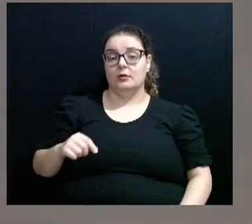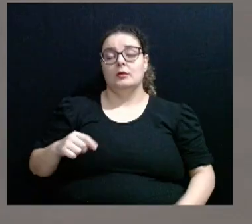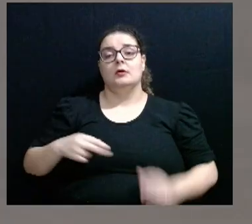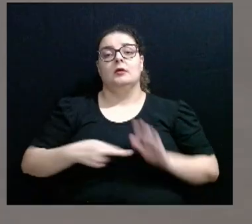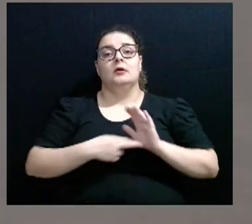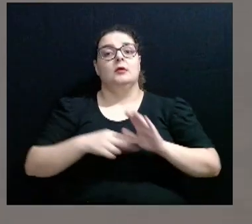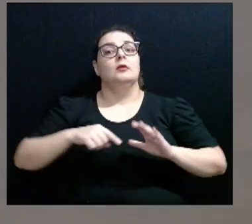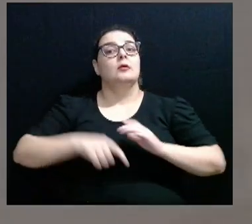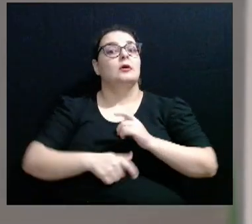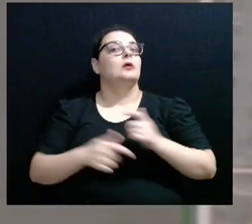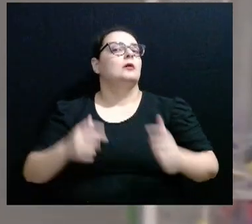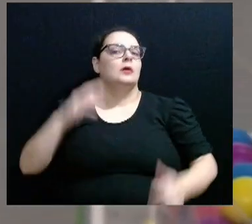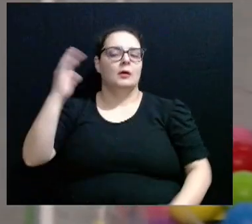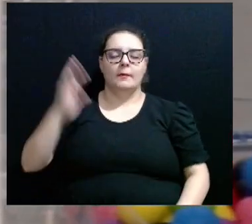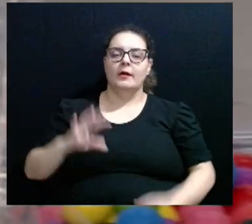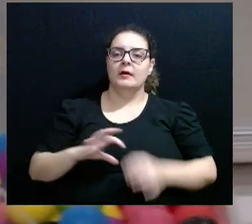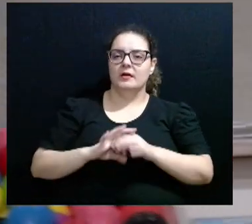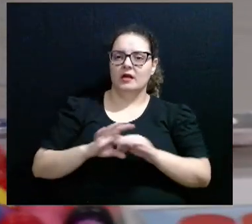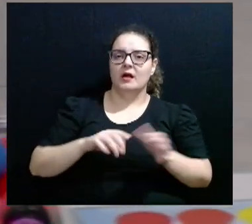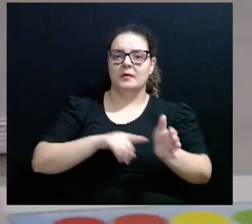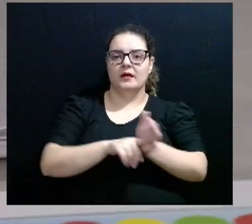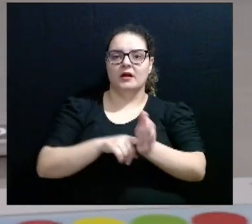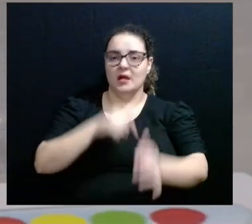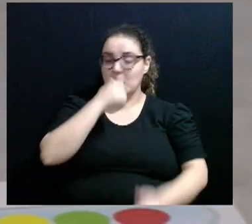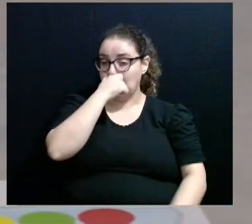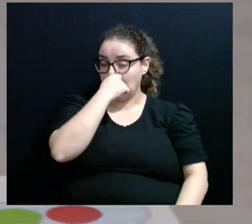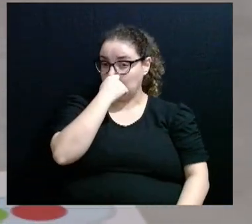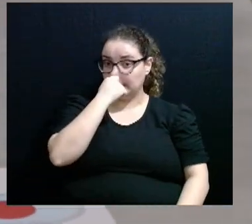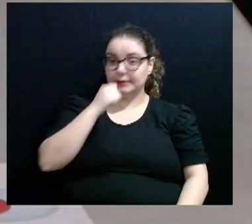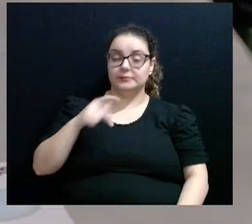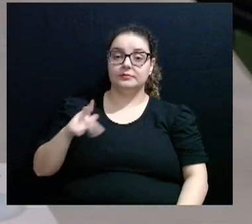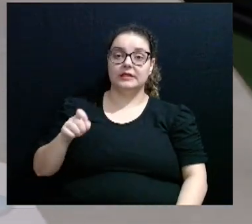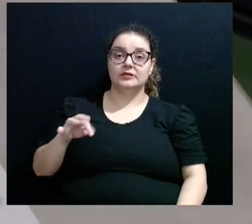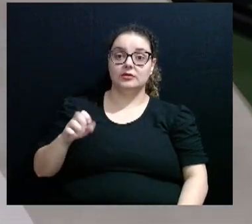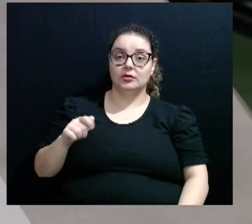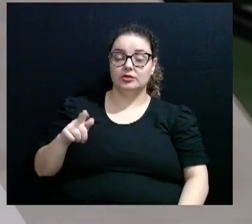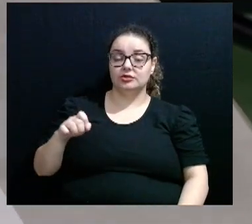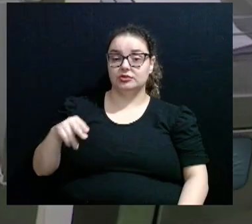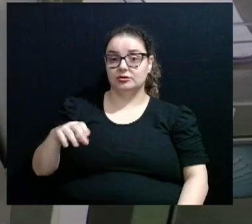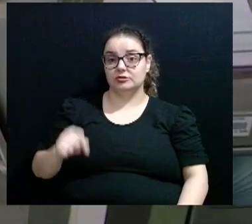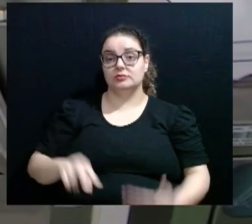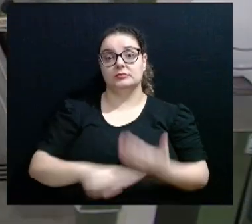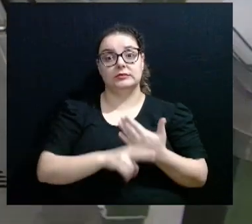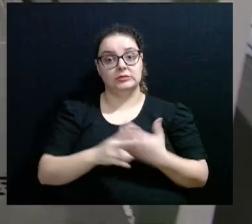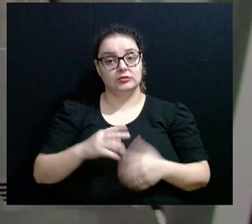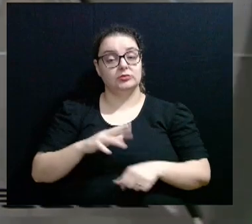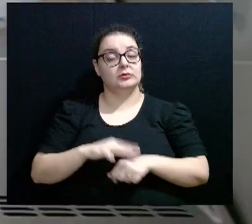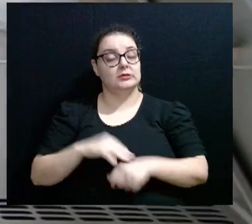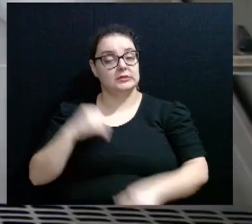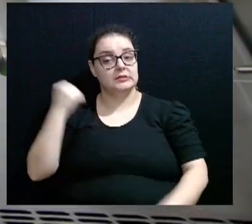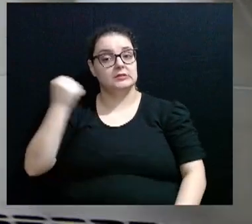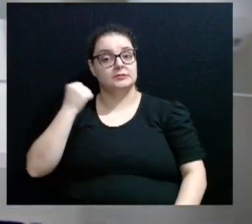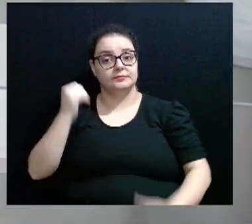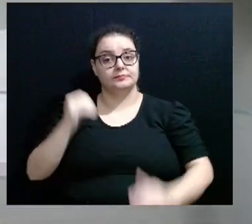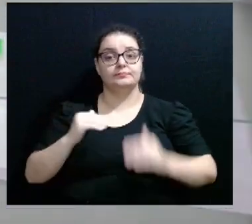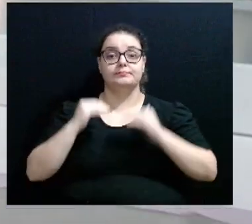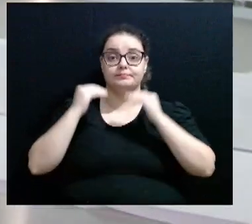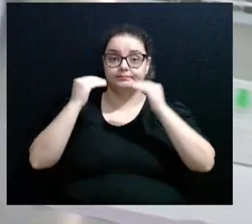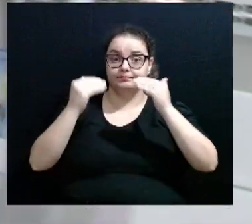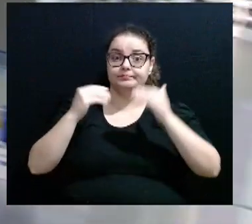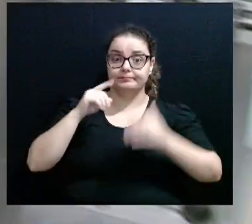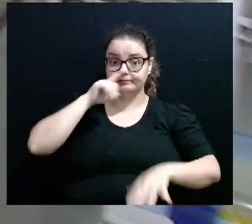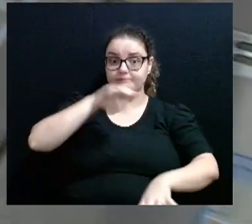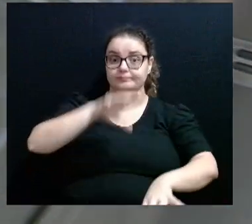que permitirá pesquisas com patógenos capazes de causar doenças graves e com alto grau de contágio,